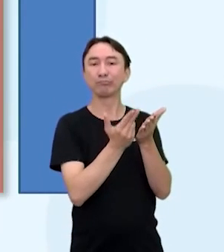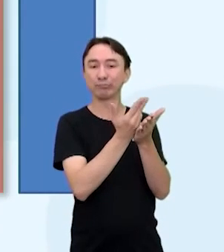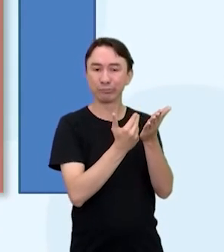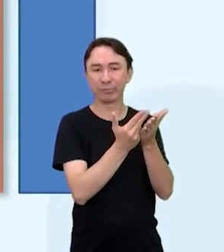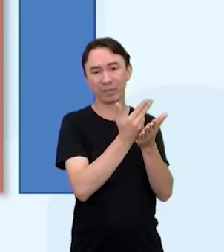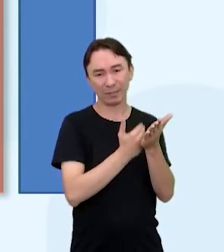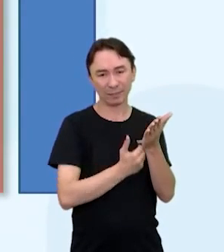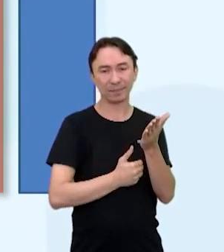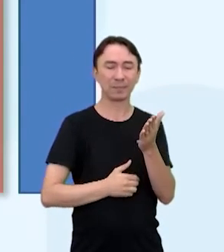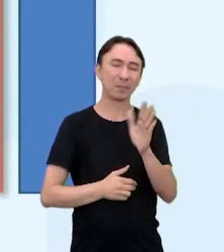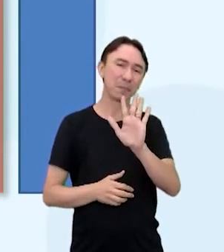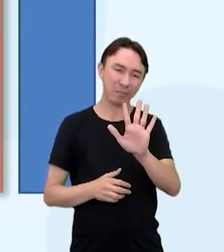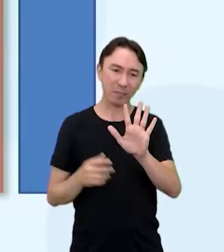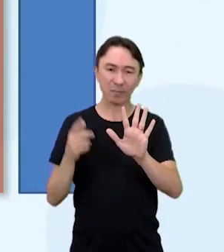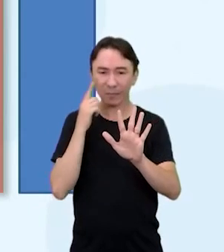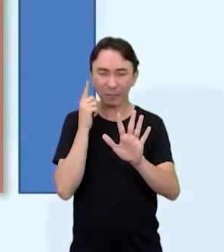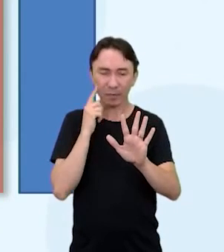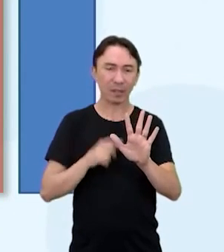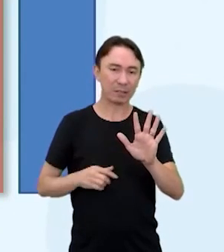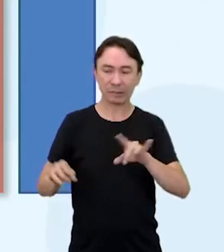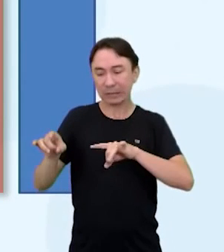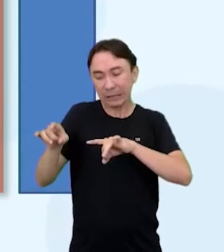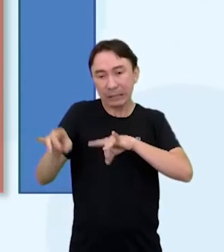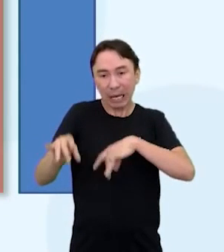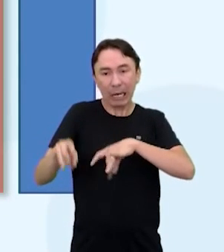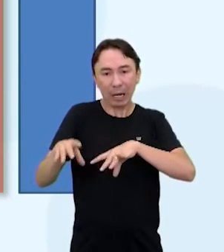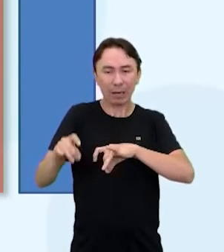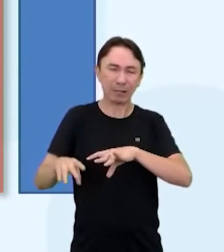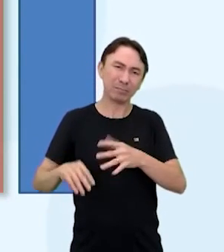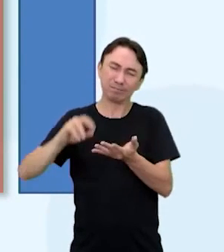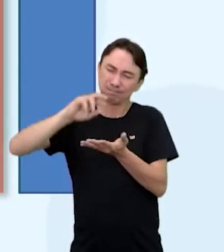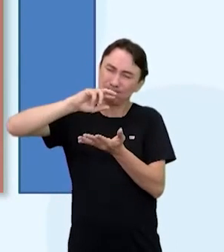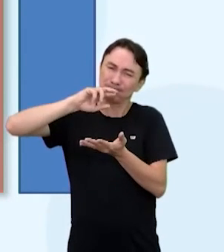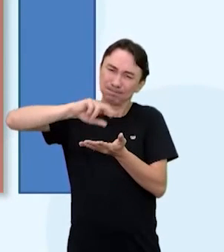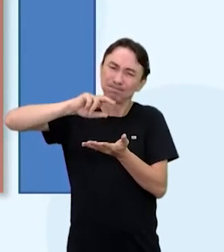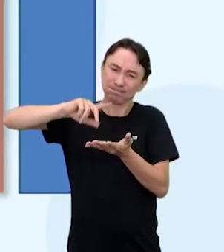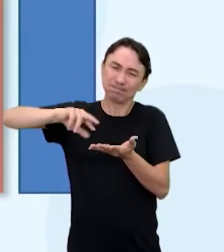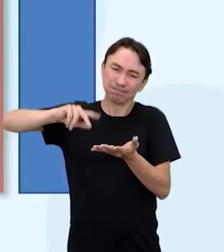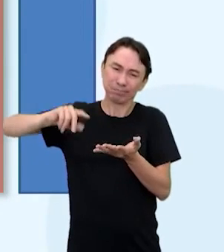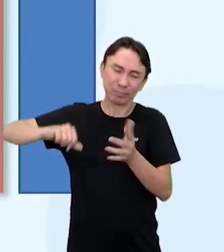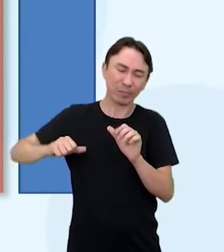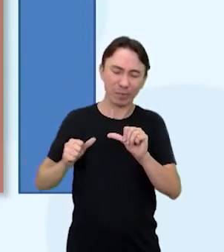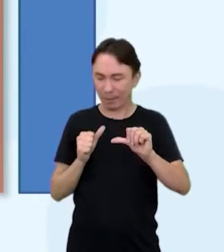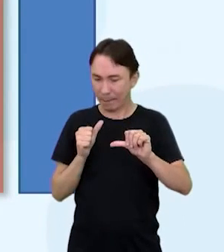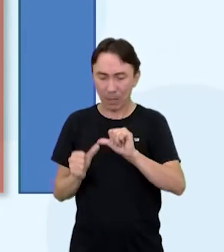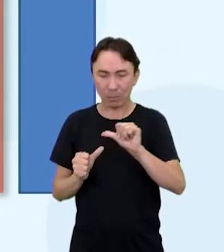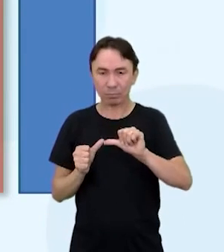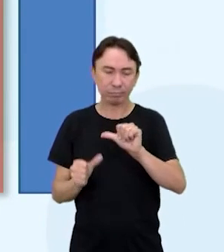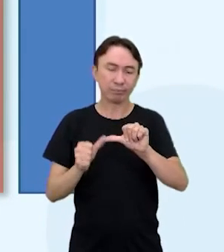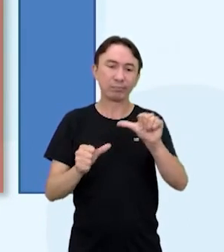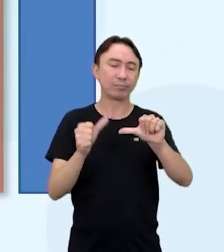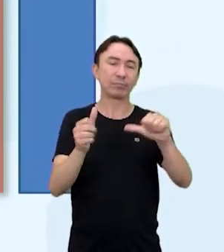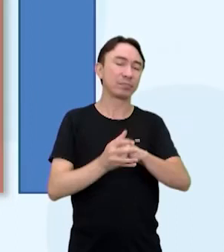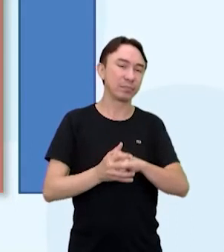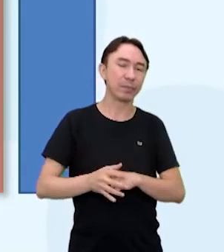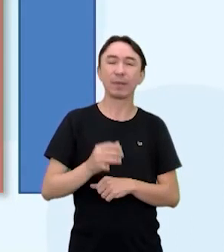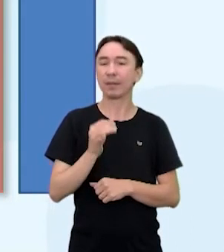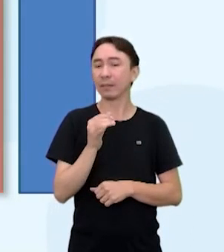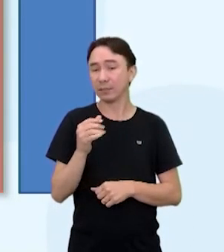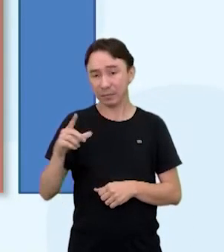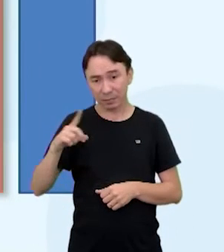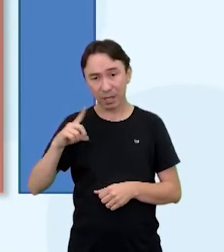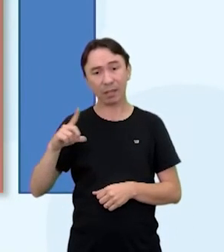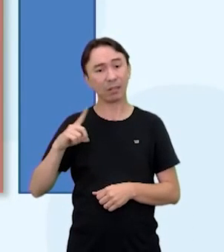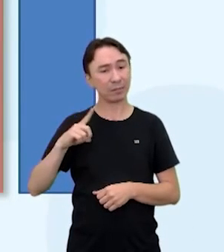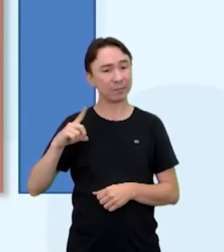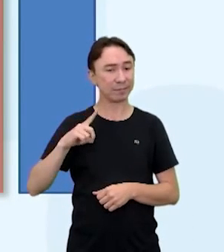por diversos estilos e técnicas. Ele não seguiu aquele esquema, não, eu comecei assim, eu vou fazer assim para sempre. Ele passou por diversos estilos